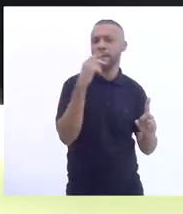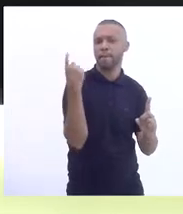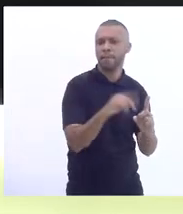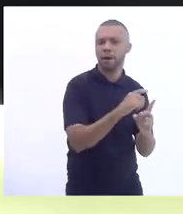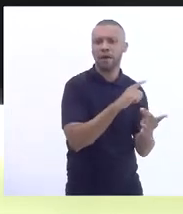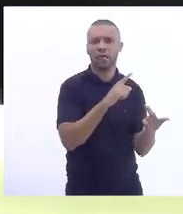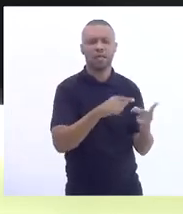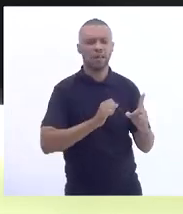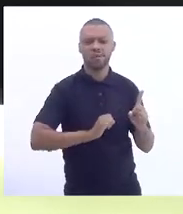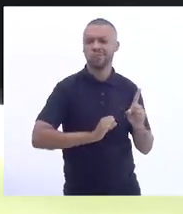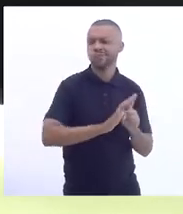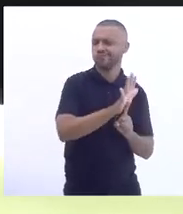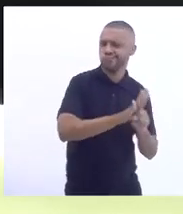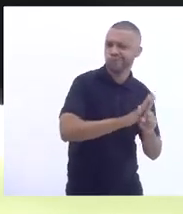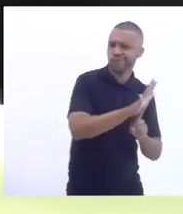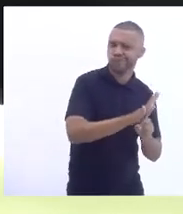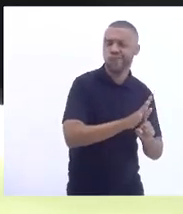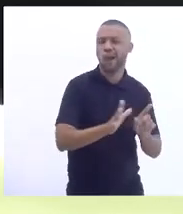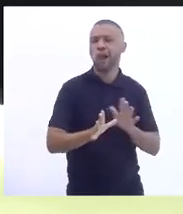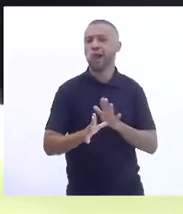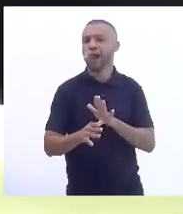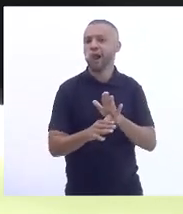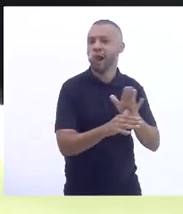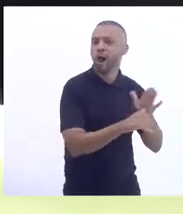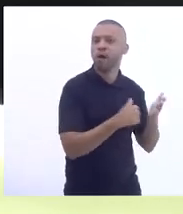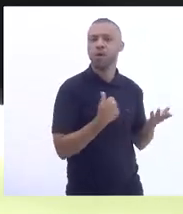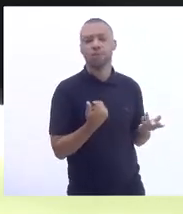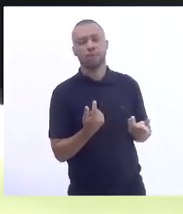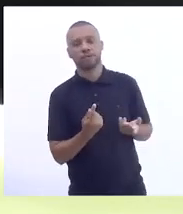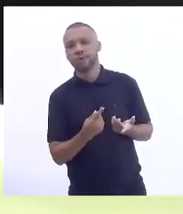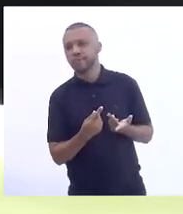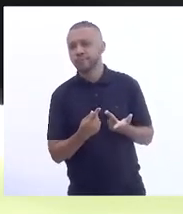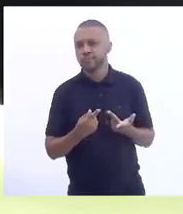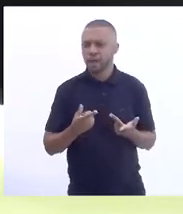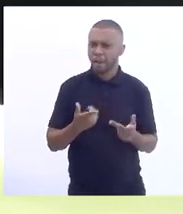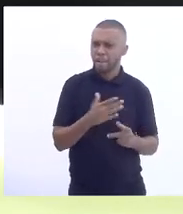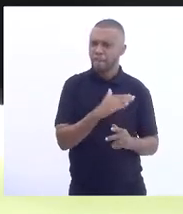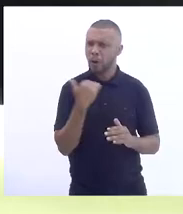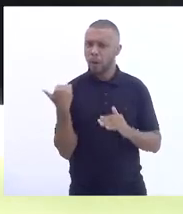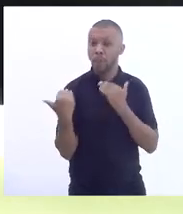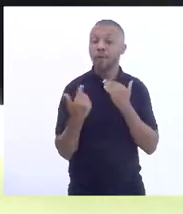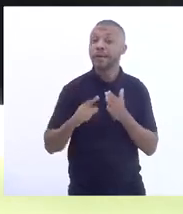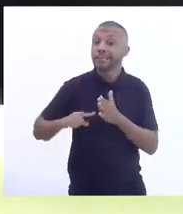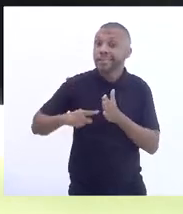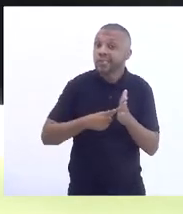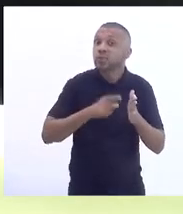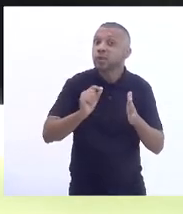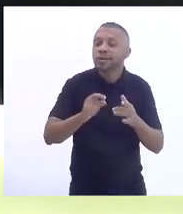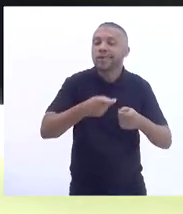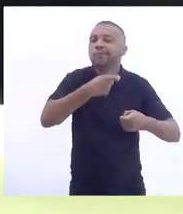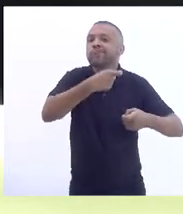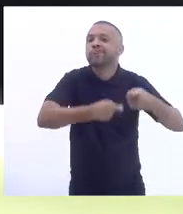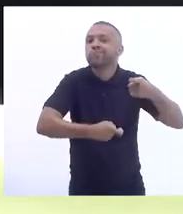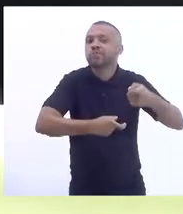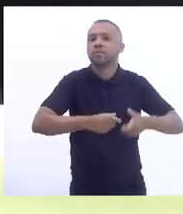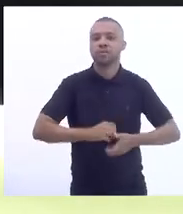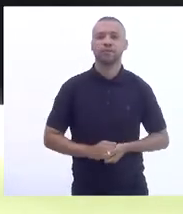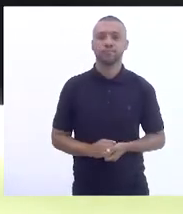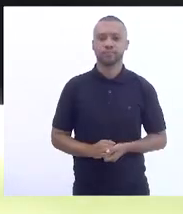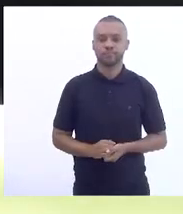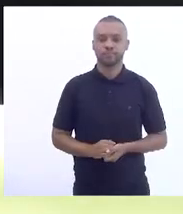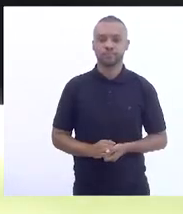moral roubo e saques e assassinatos e até denúncia de estupros independente